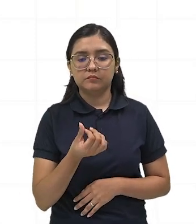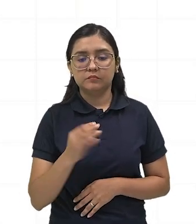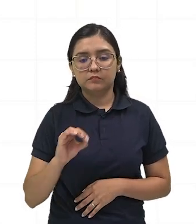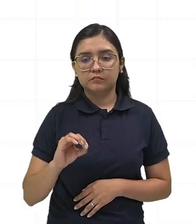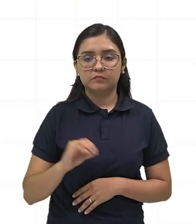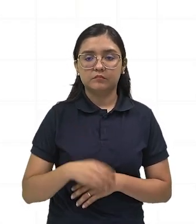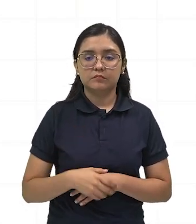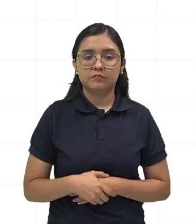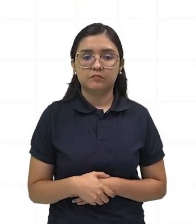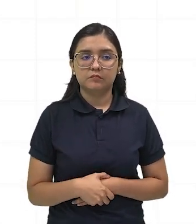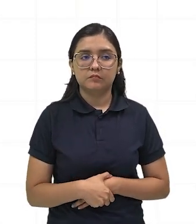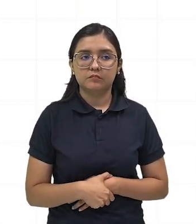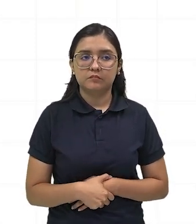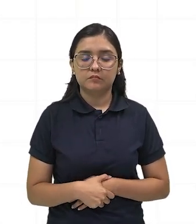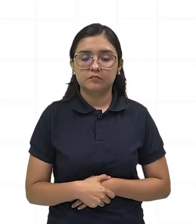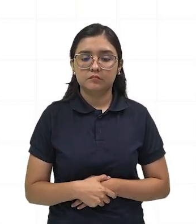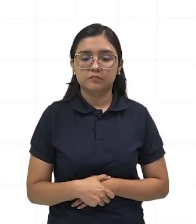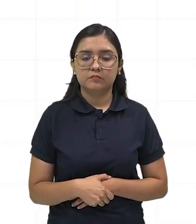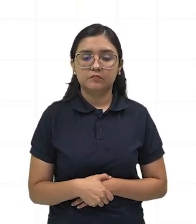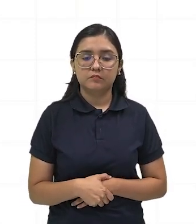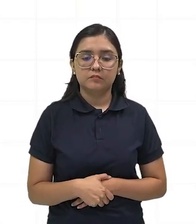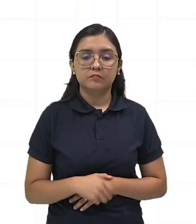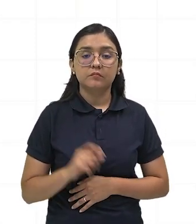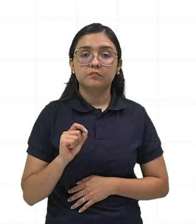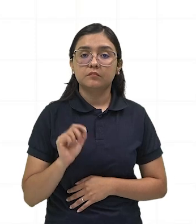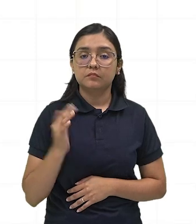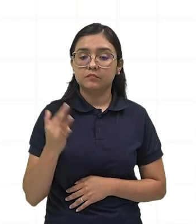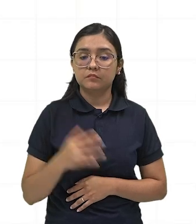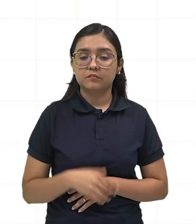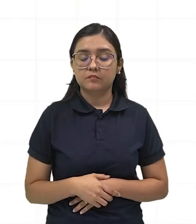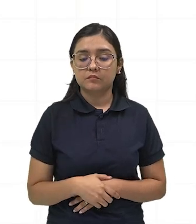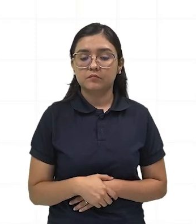60. O que aconteceu?